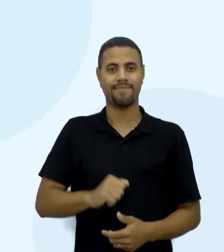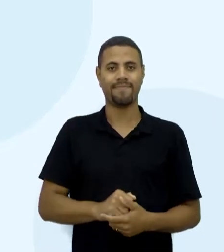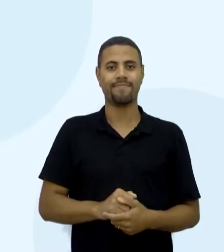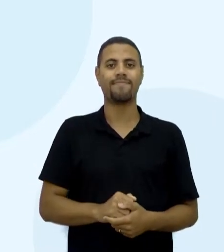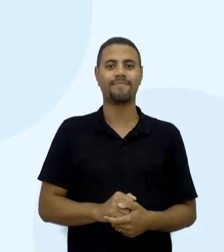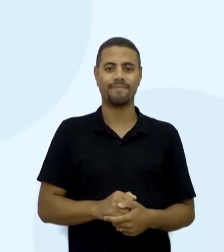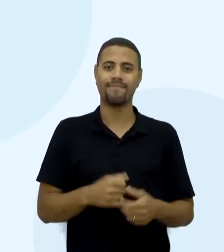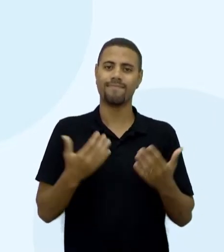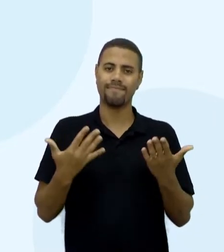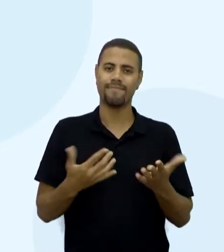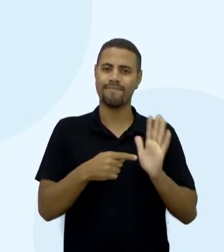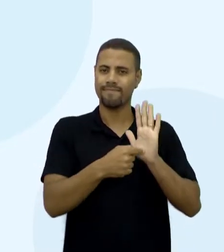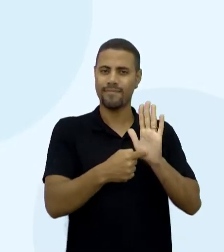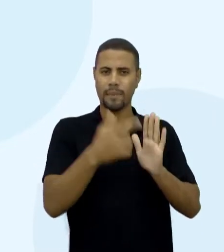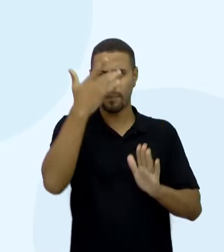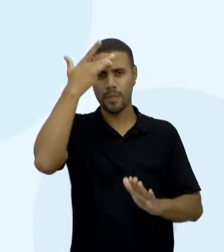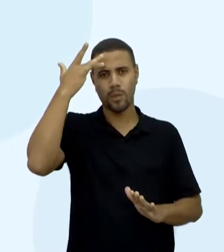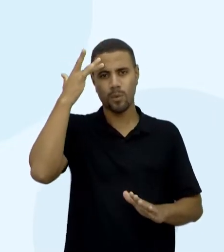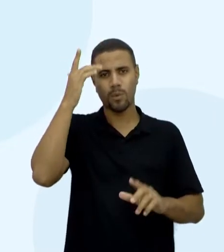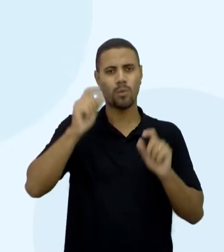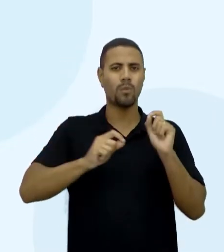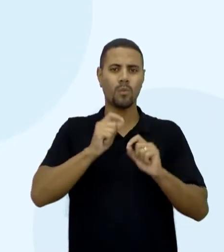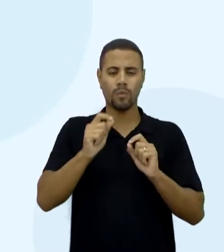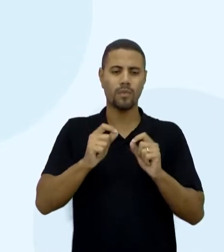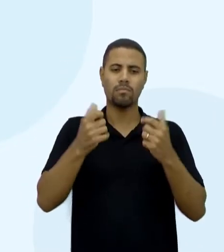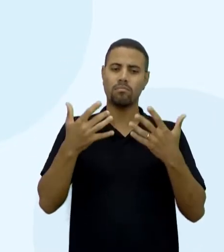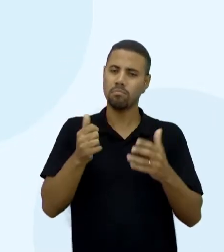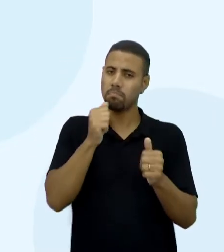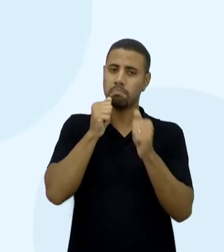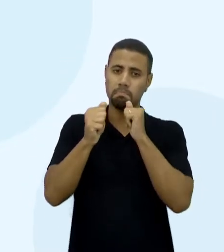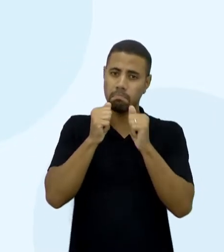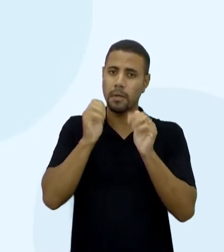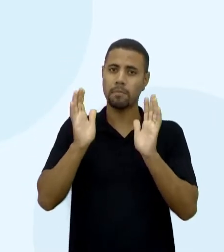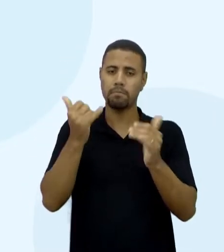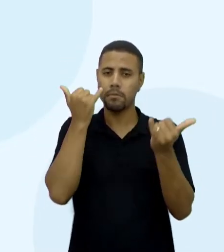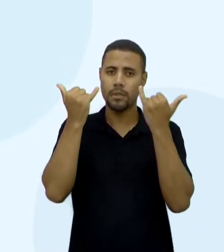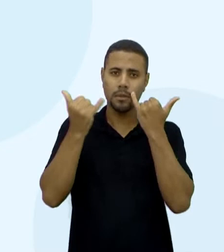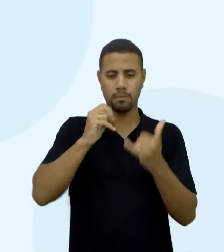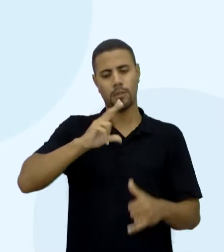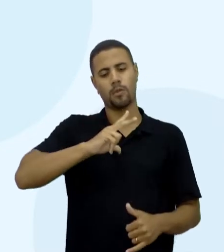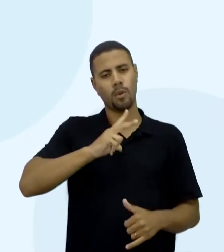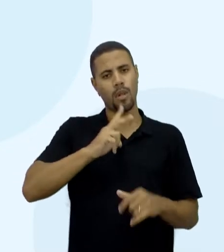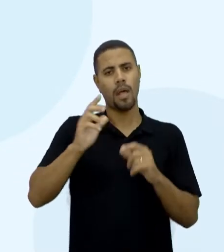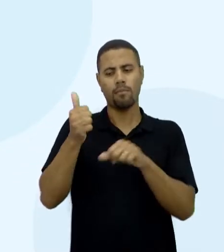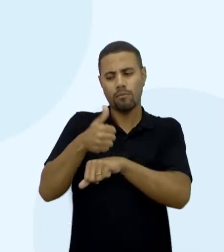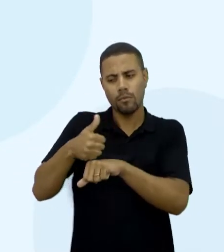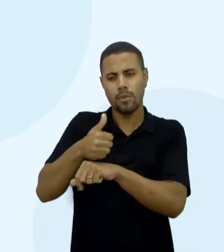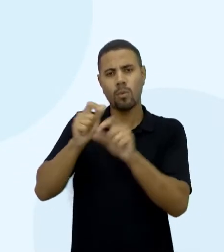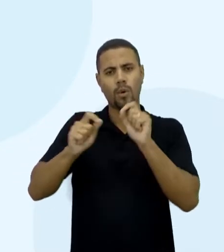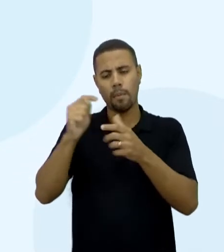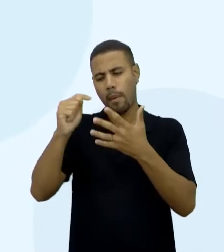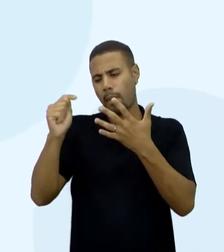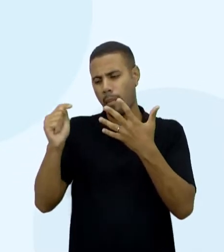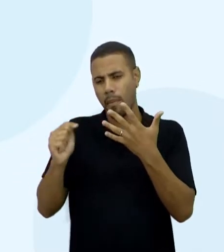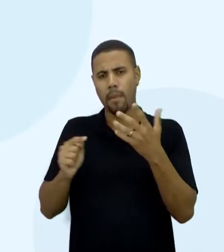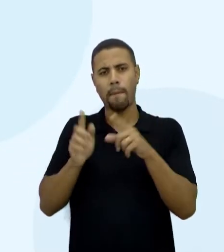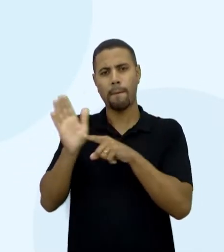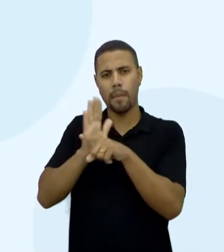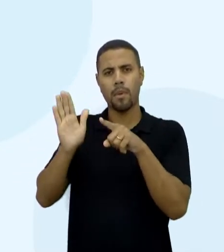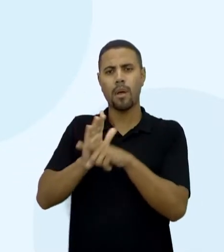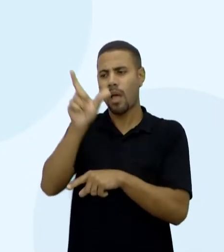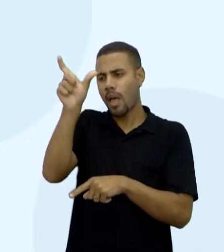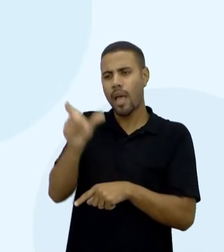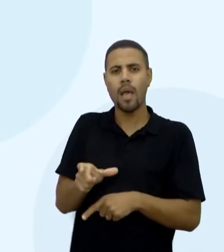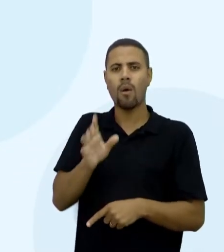Aí eu apresento essa pessoa, né? Então, a apresentação da pessoa entrevistada, as informações pessoais e profissionais que resumam quem é